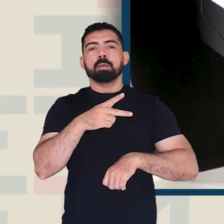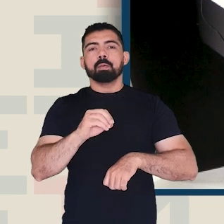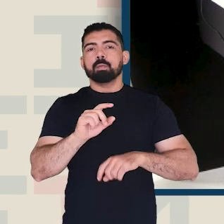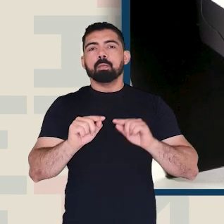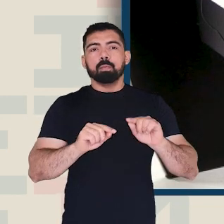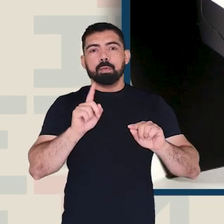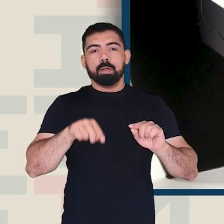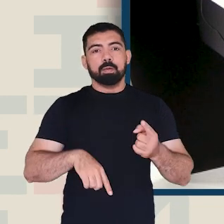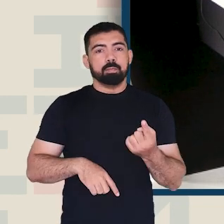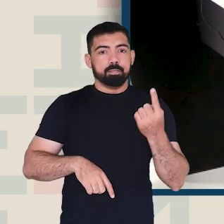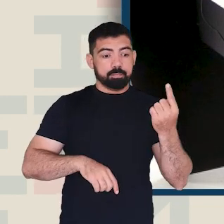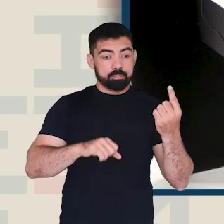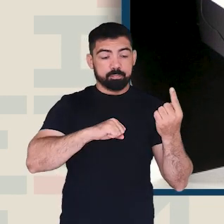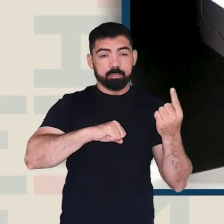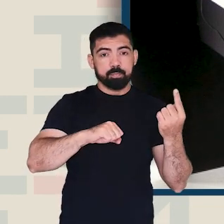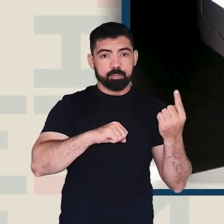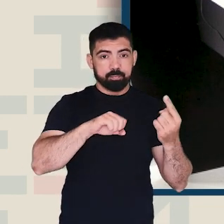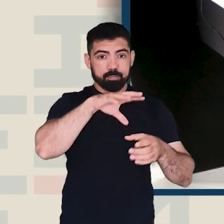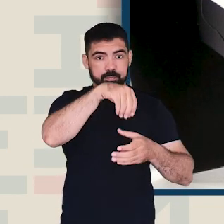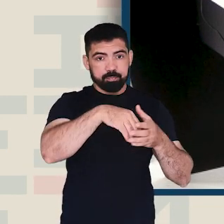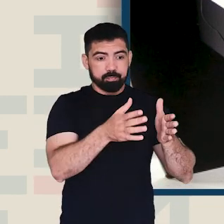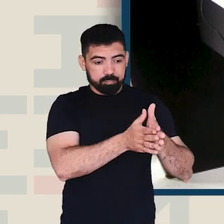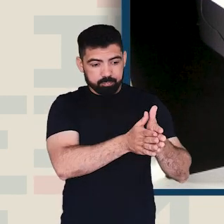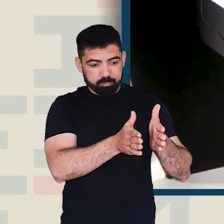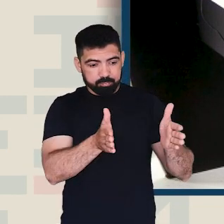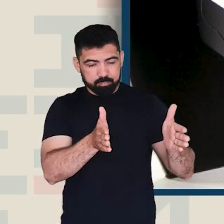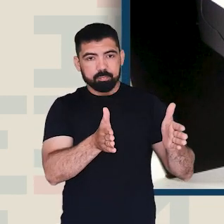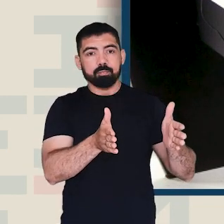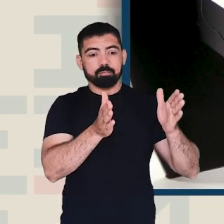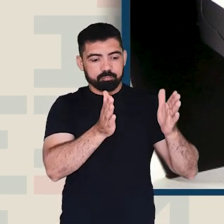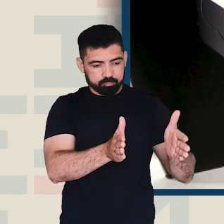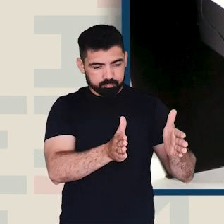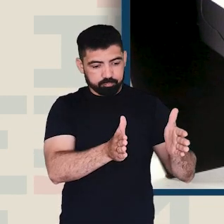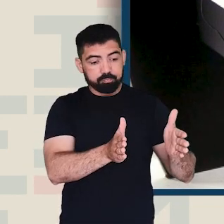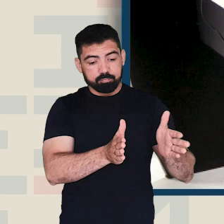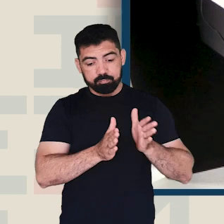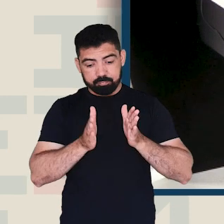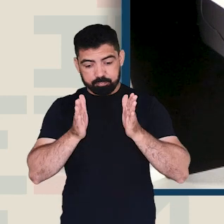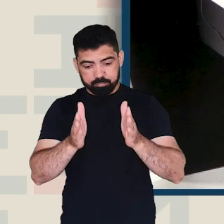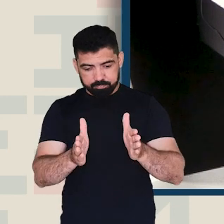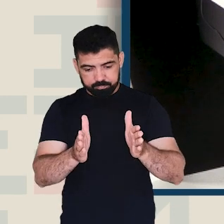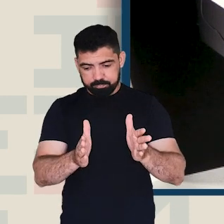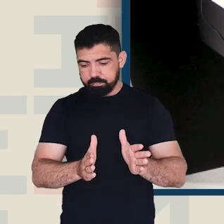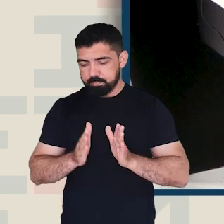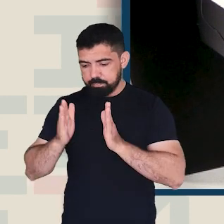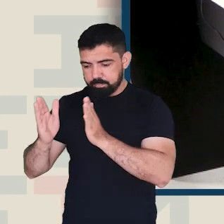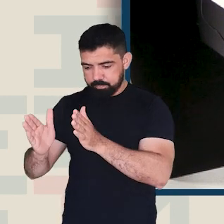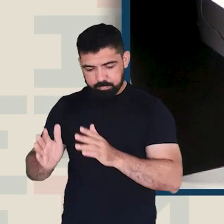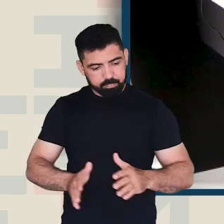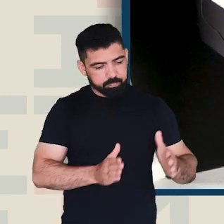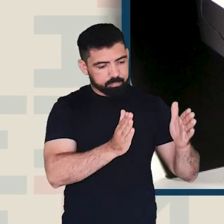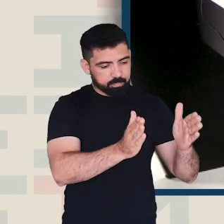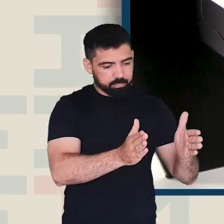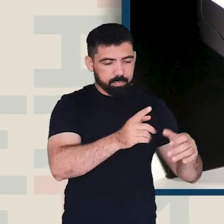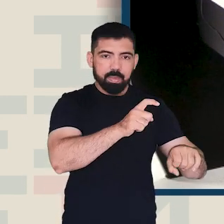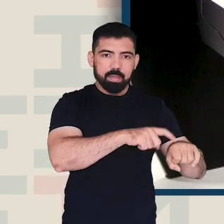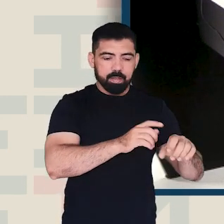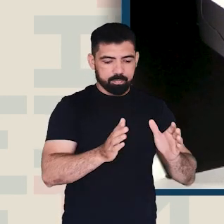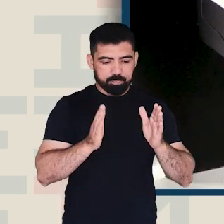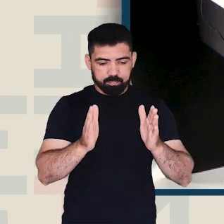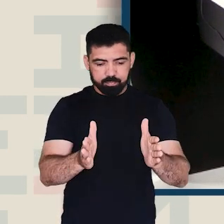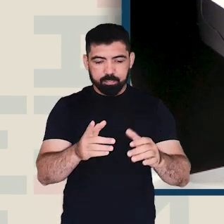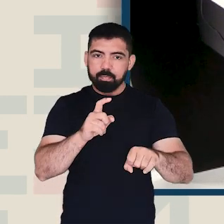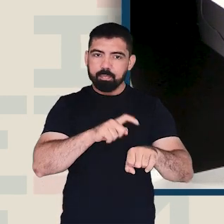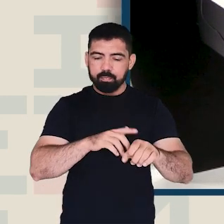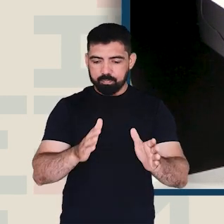um pulso que é dado dentro de uma sequência uniforme. Como assim? Se eu marco esse